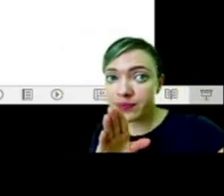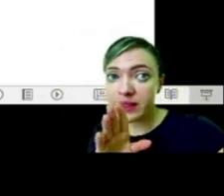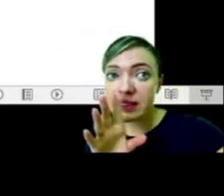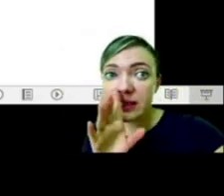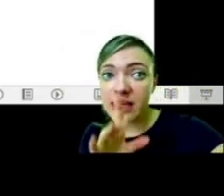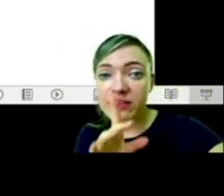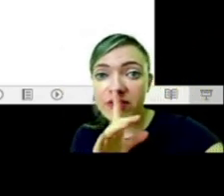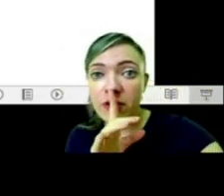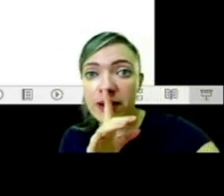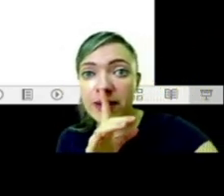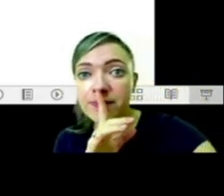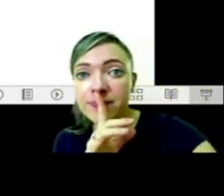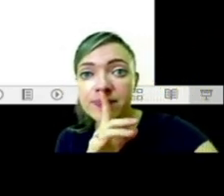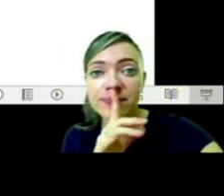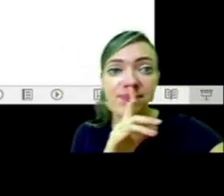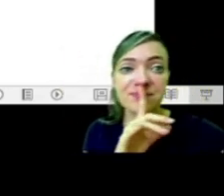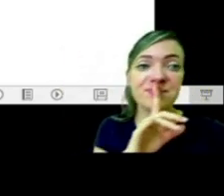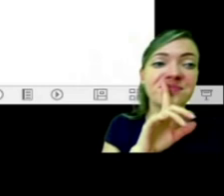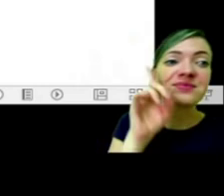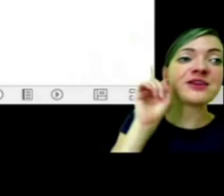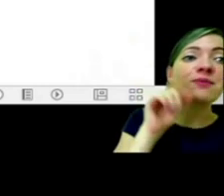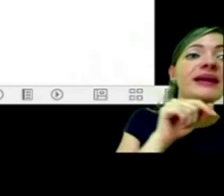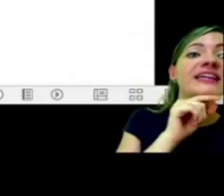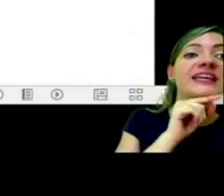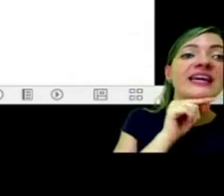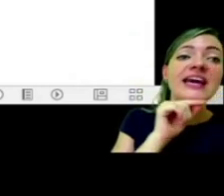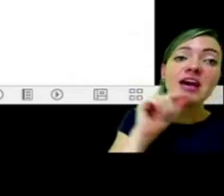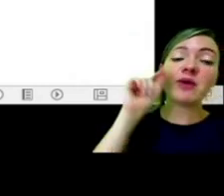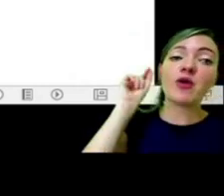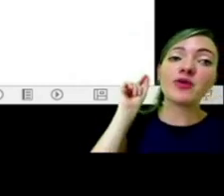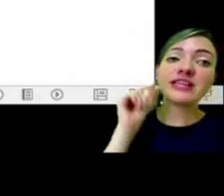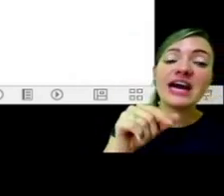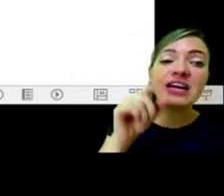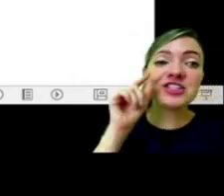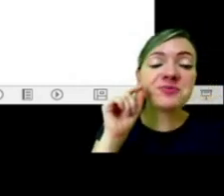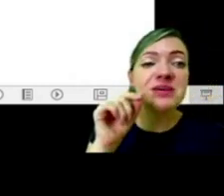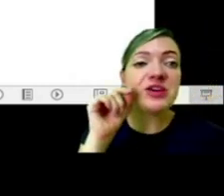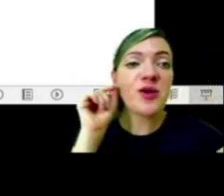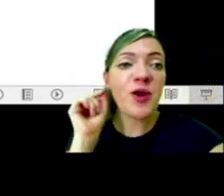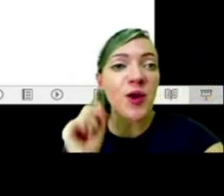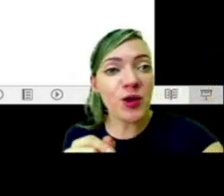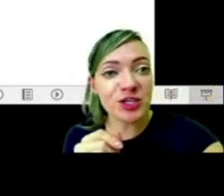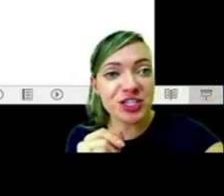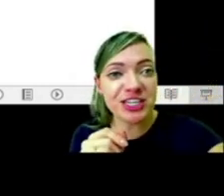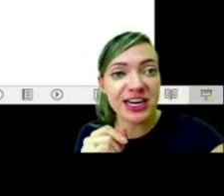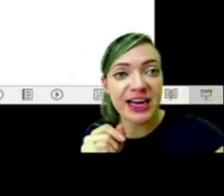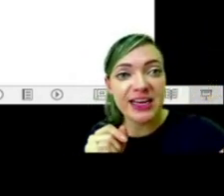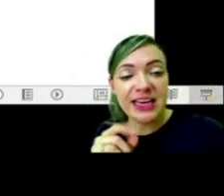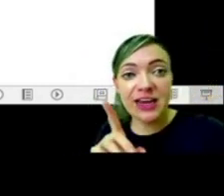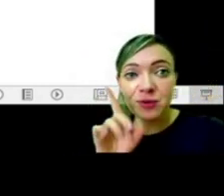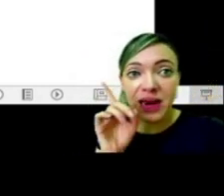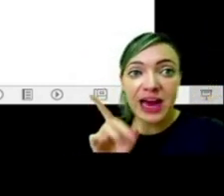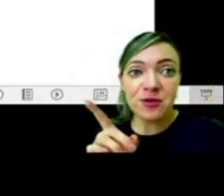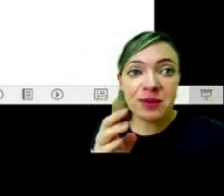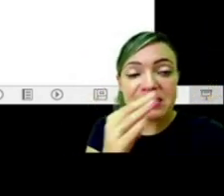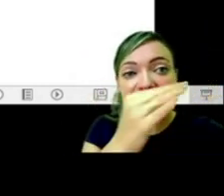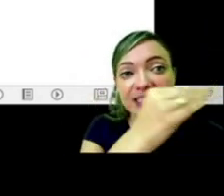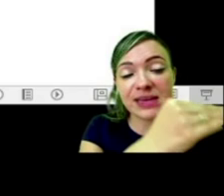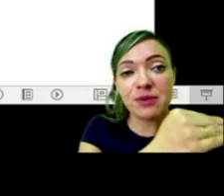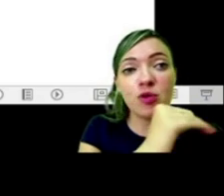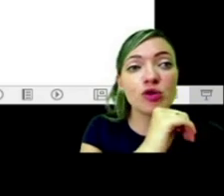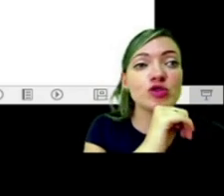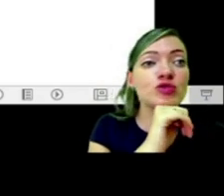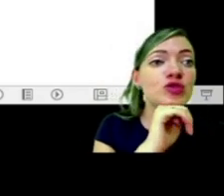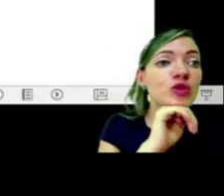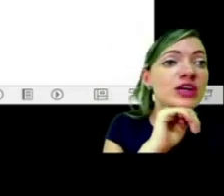fungos. O que é que vai formar? Isso é um peguinho, hein? É uma comunidade biológica. É o lago, mas ele